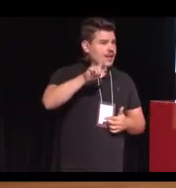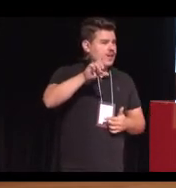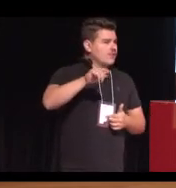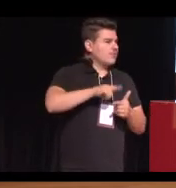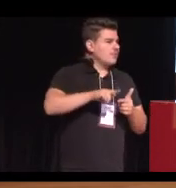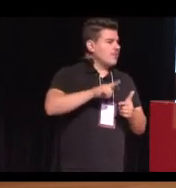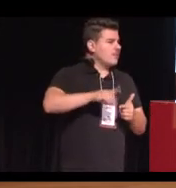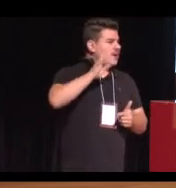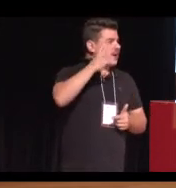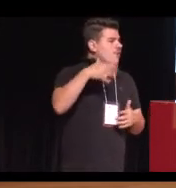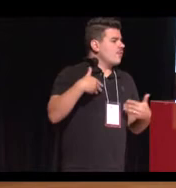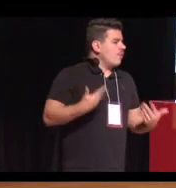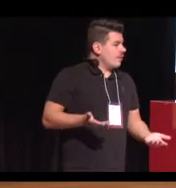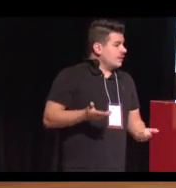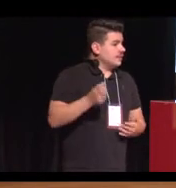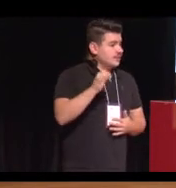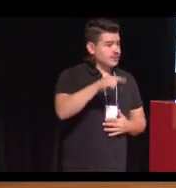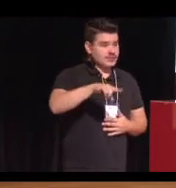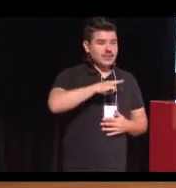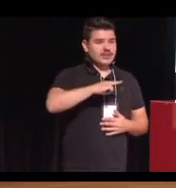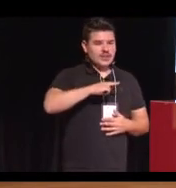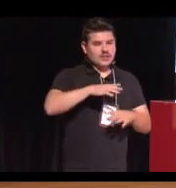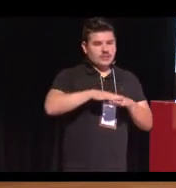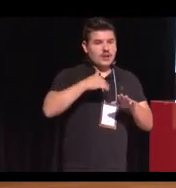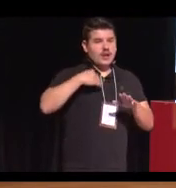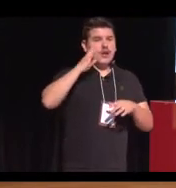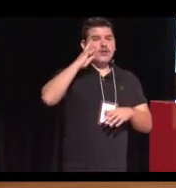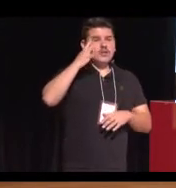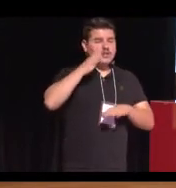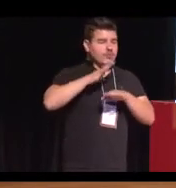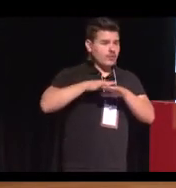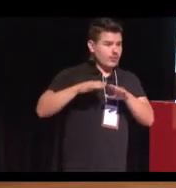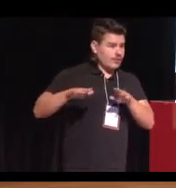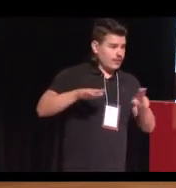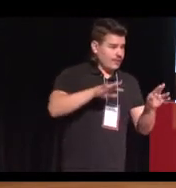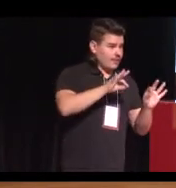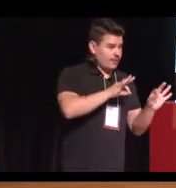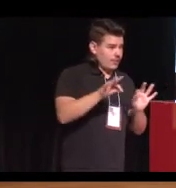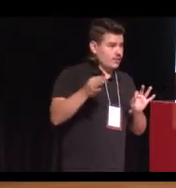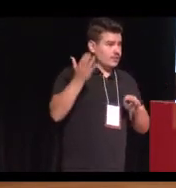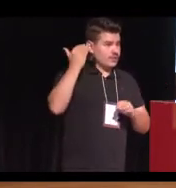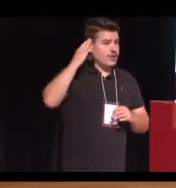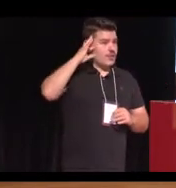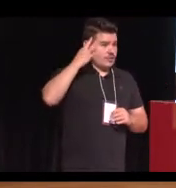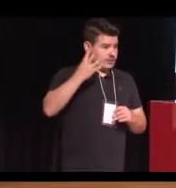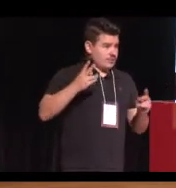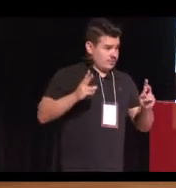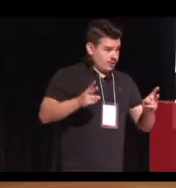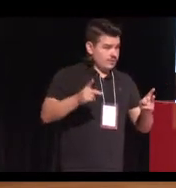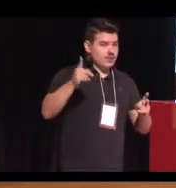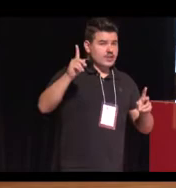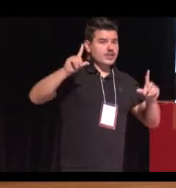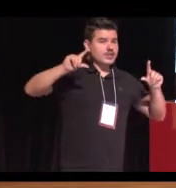problema? Quando a gente tem um legado, ainda mais quando ele é o core do negócio, como era o nosso caso, ele reduz